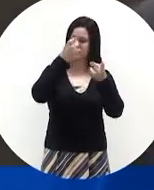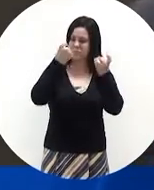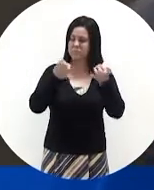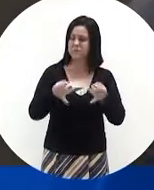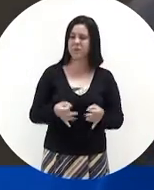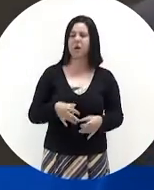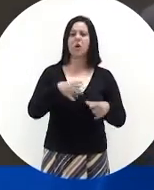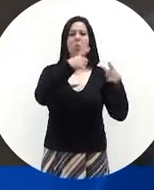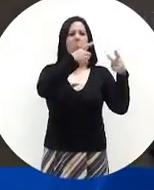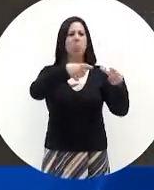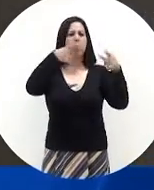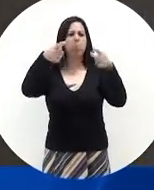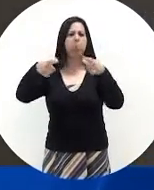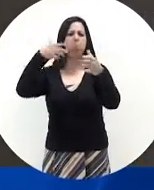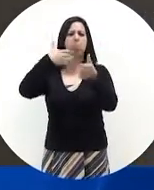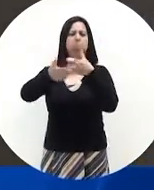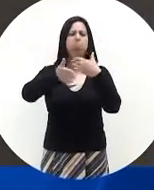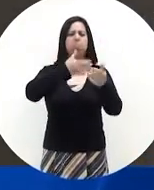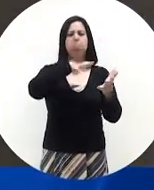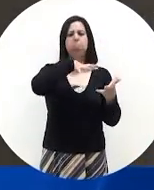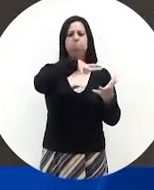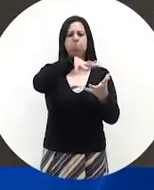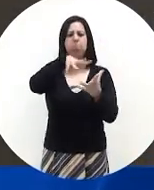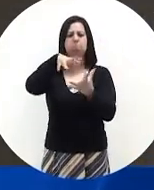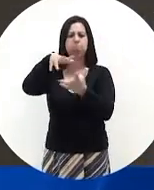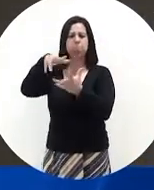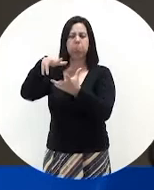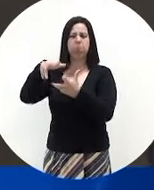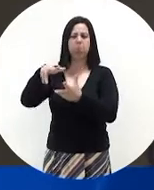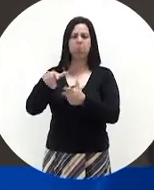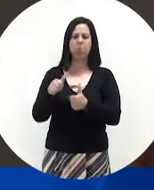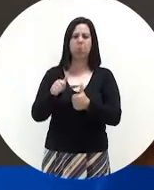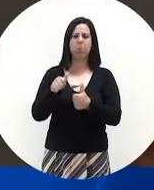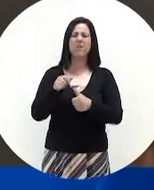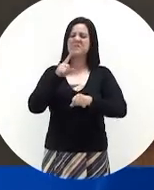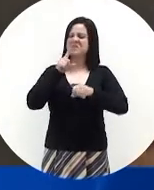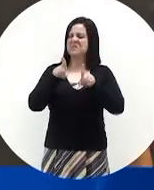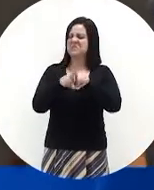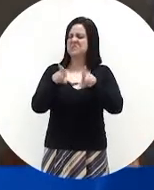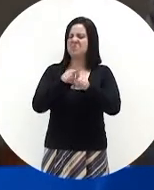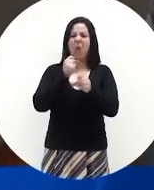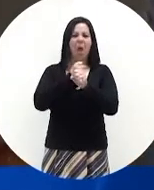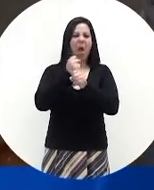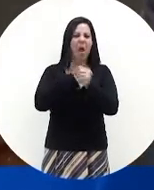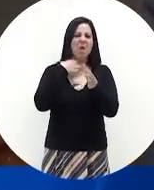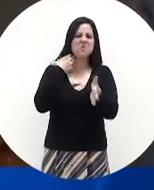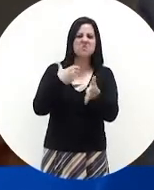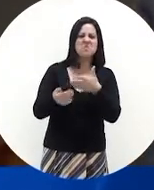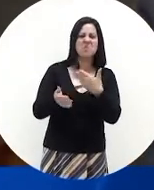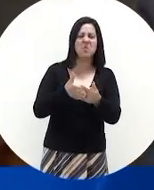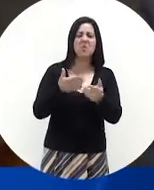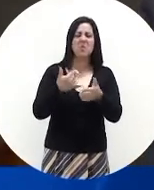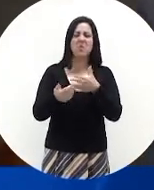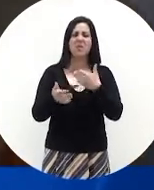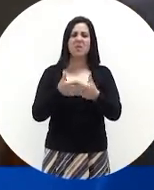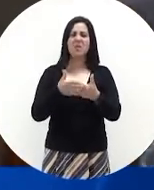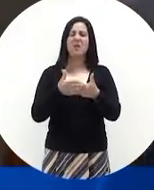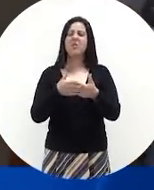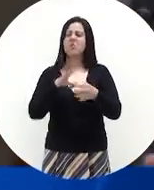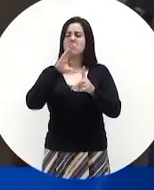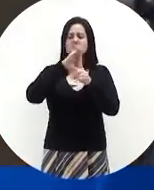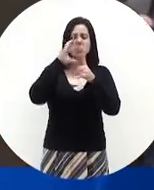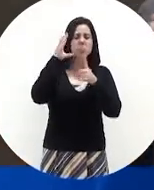que em qualquer lugar do mundo, em qualquer época,